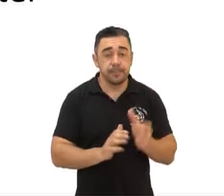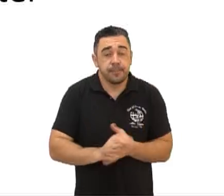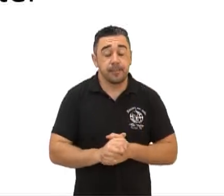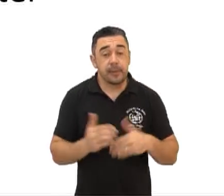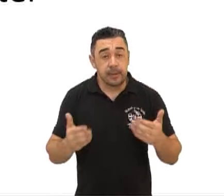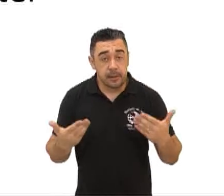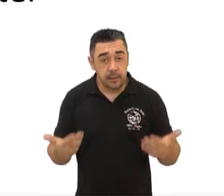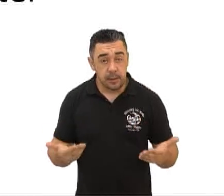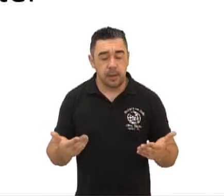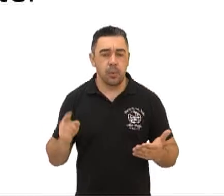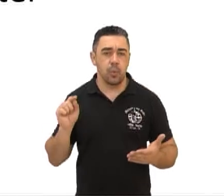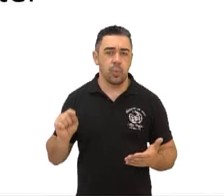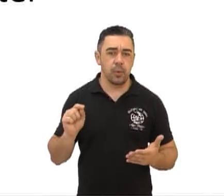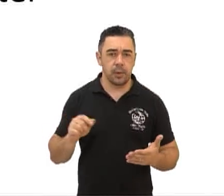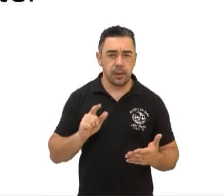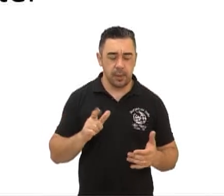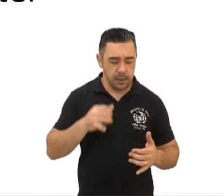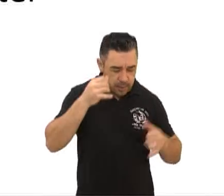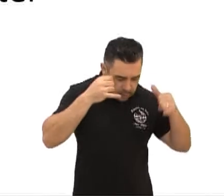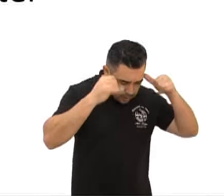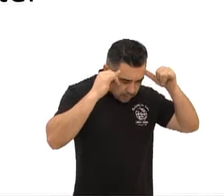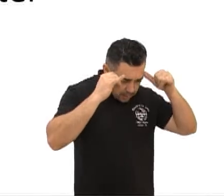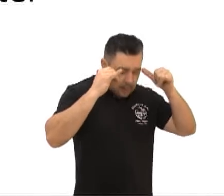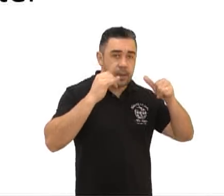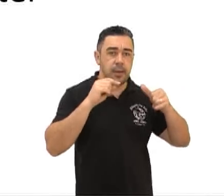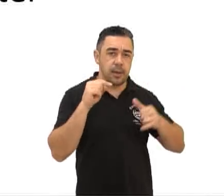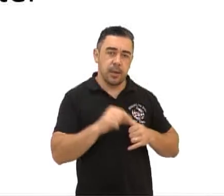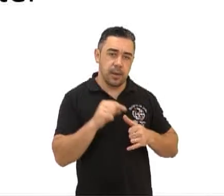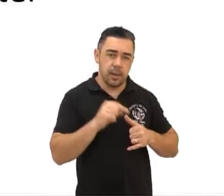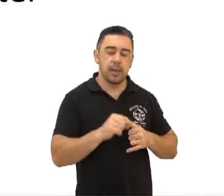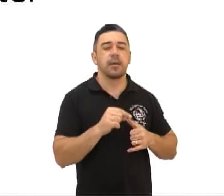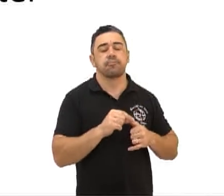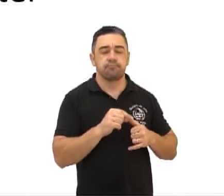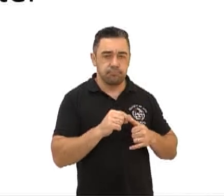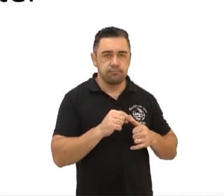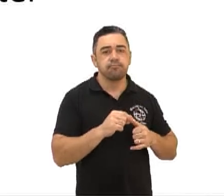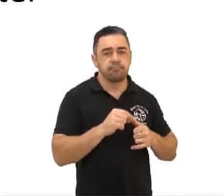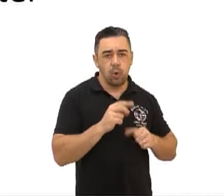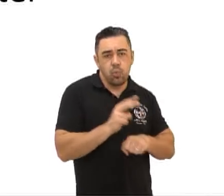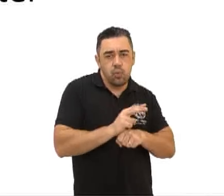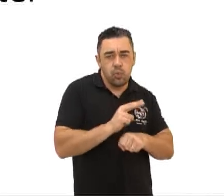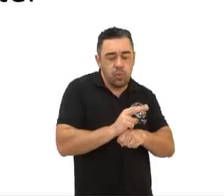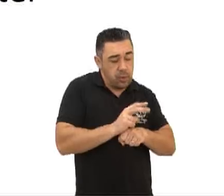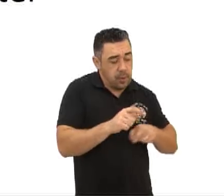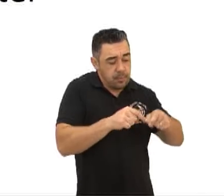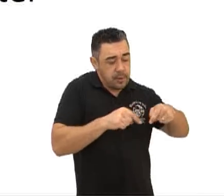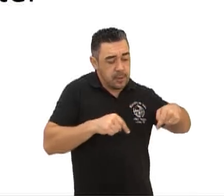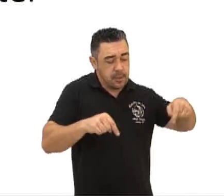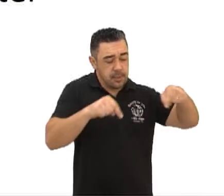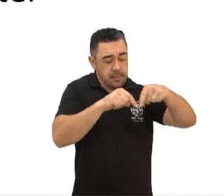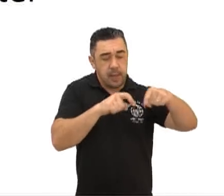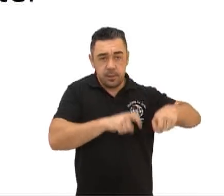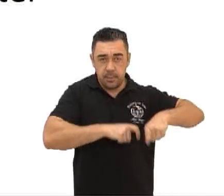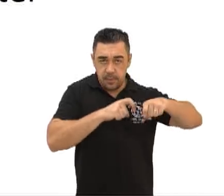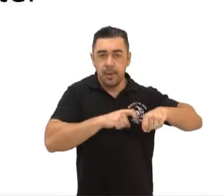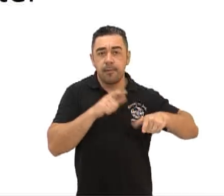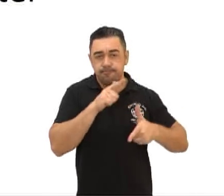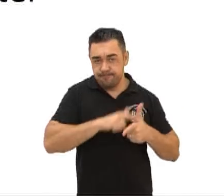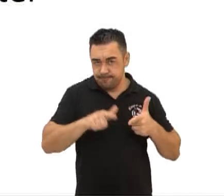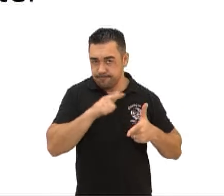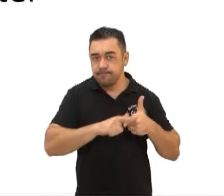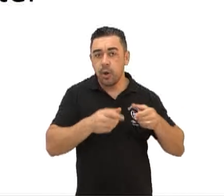as atividades de agropecuária desenvolvidas no campo, elas têm resultado danos ao meio